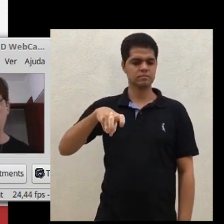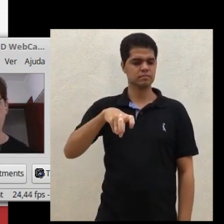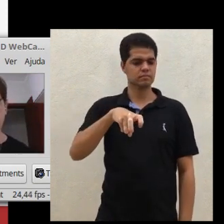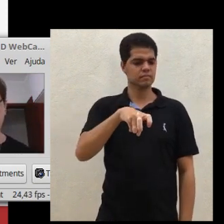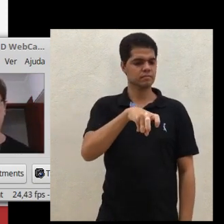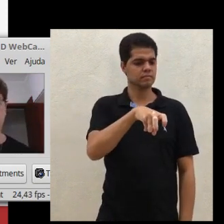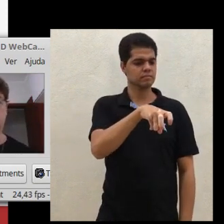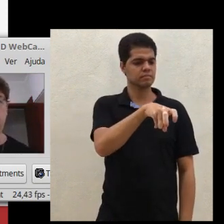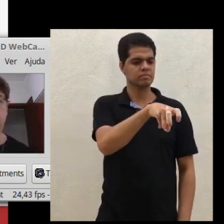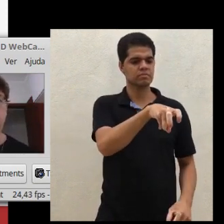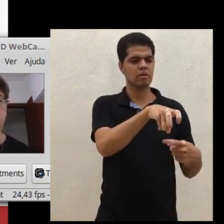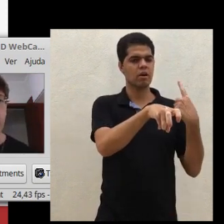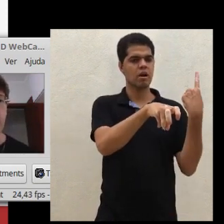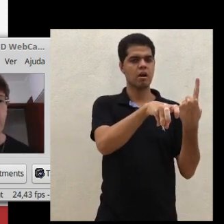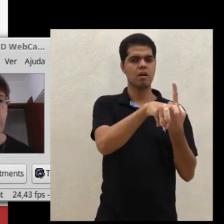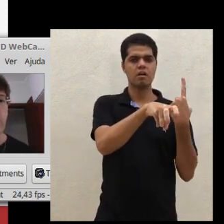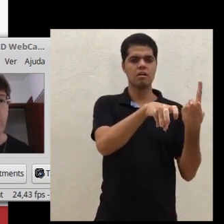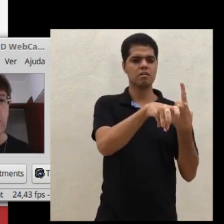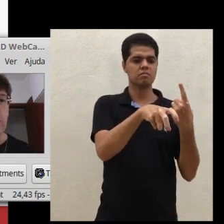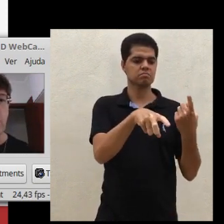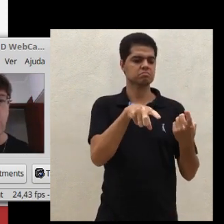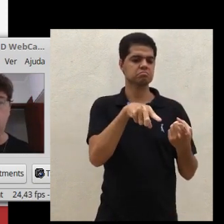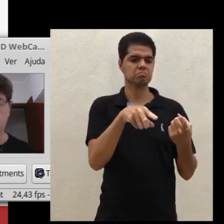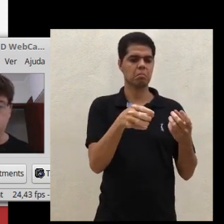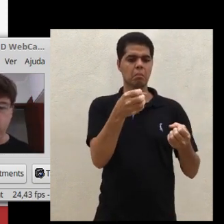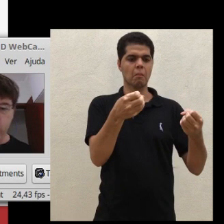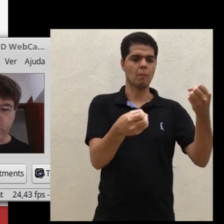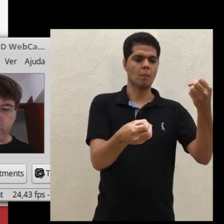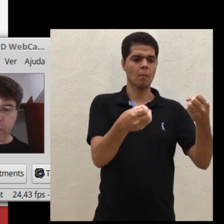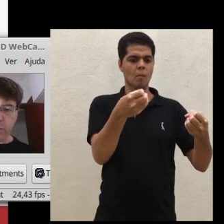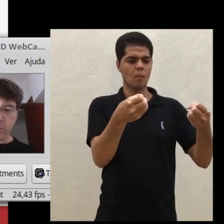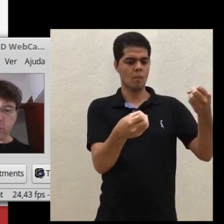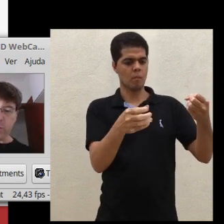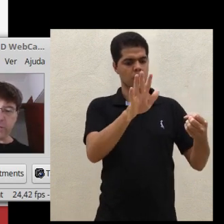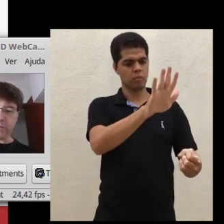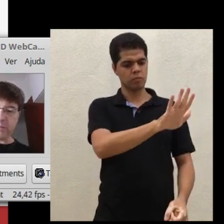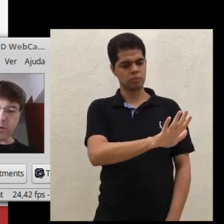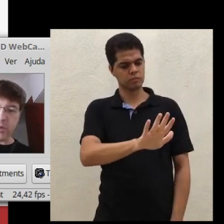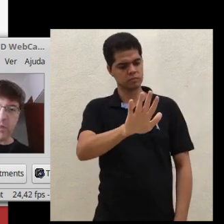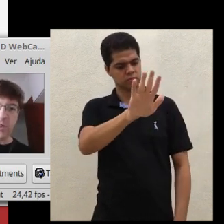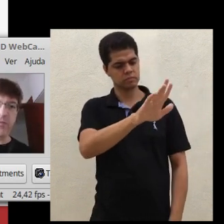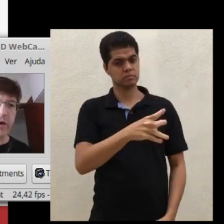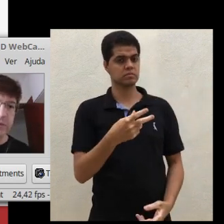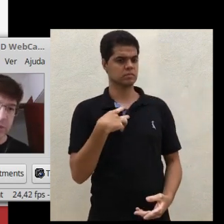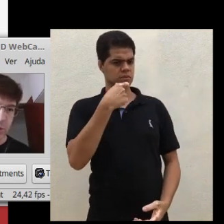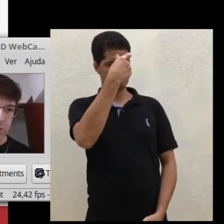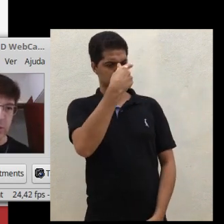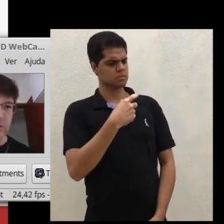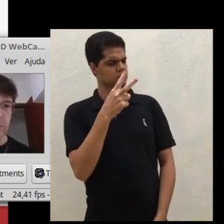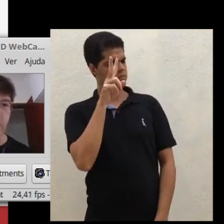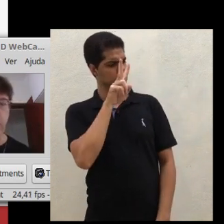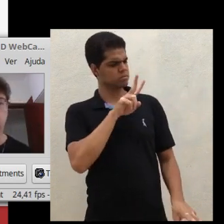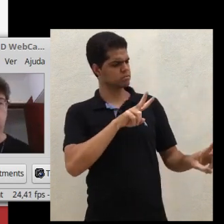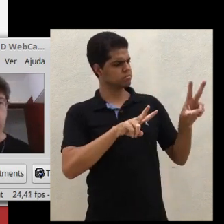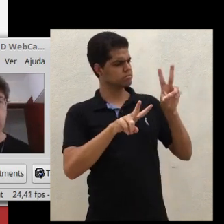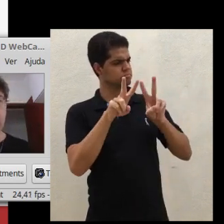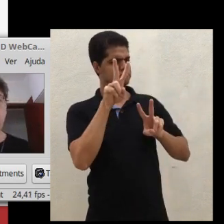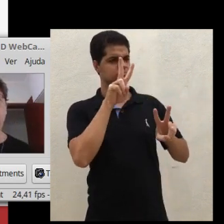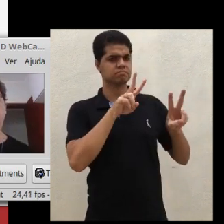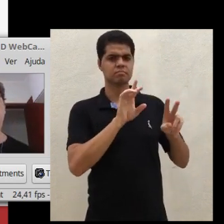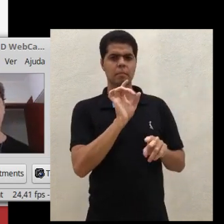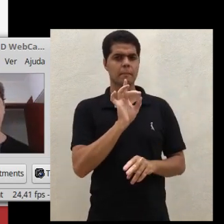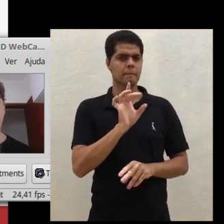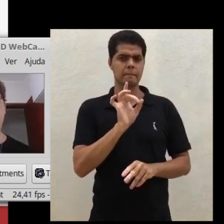para o carro perto da vaga, né? E o carro gira o volante, toma a decisão de achar a vaga e estacionar sozinho.